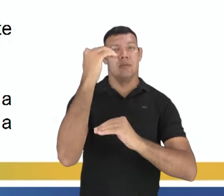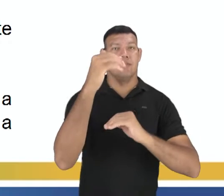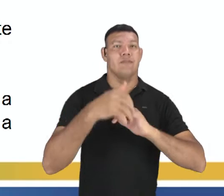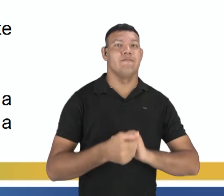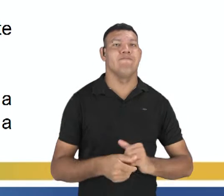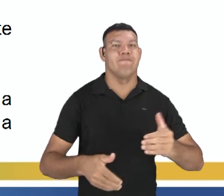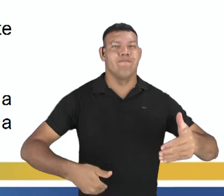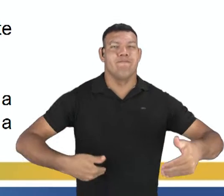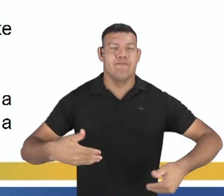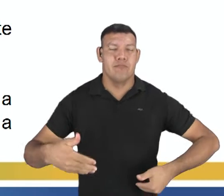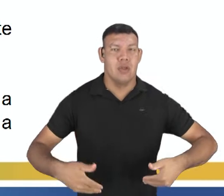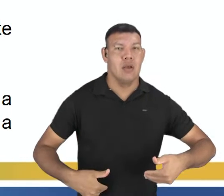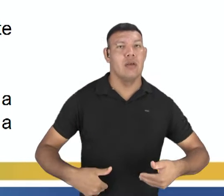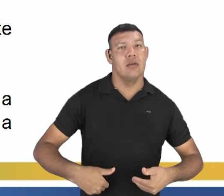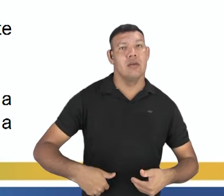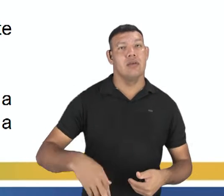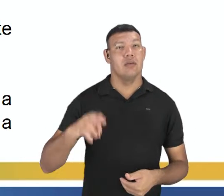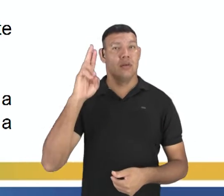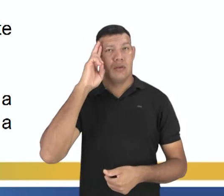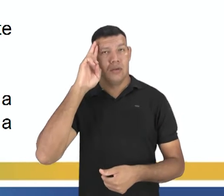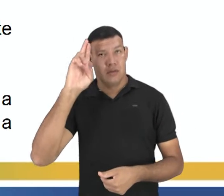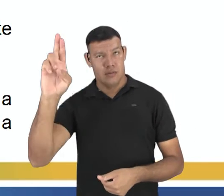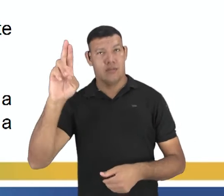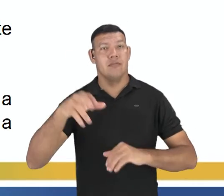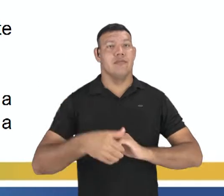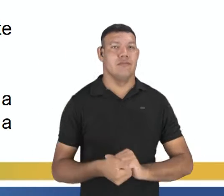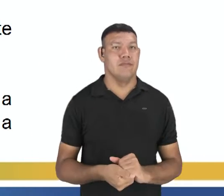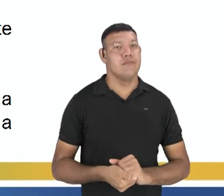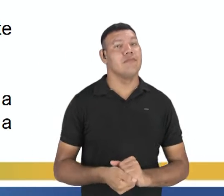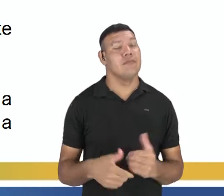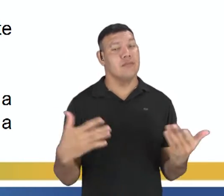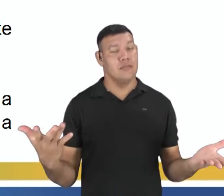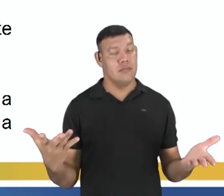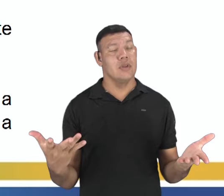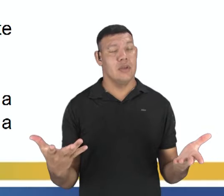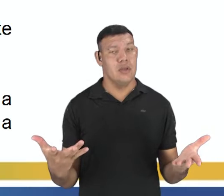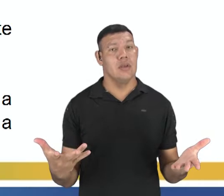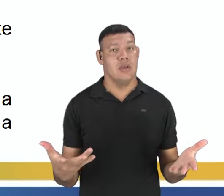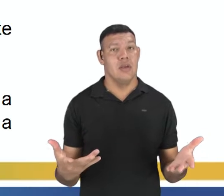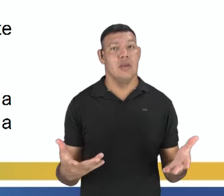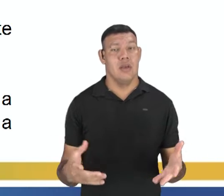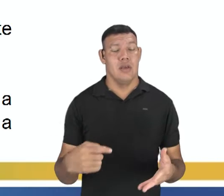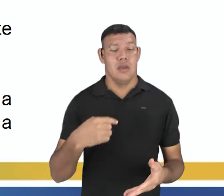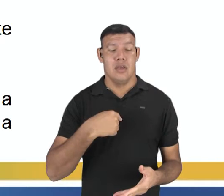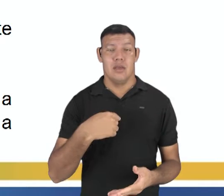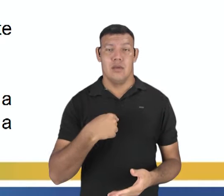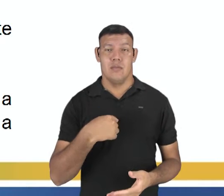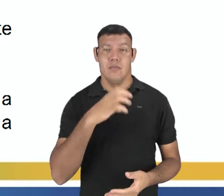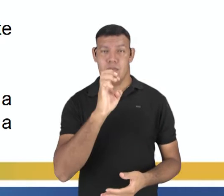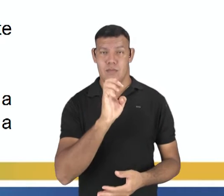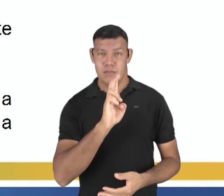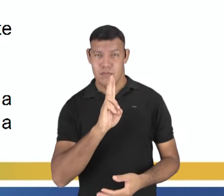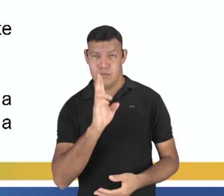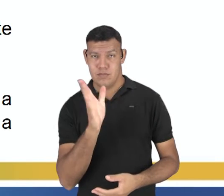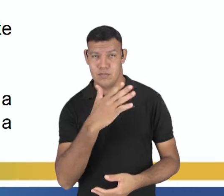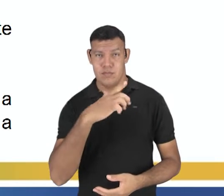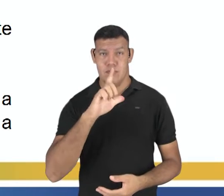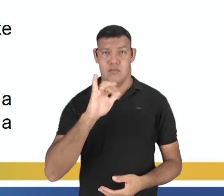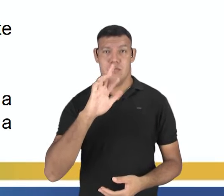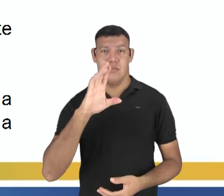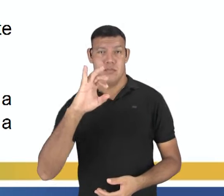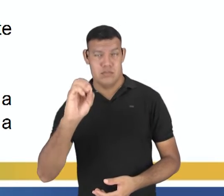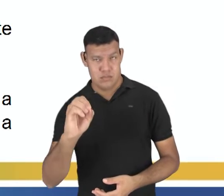sempre precisamos voltar um pouco para a poesia e lembrar que o eu lírico, quando nós falamos na literatura, ele é